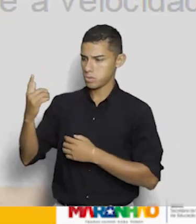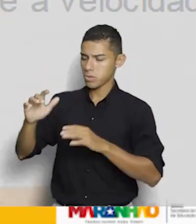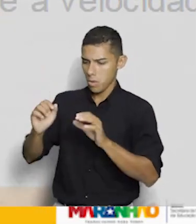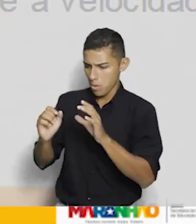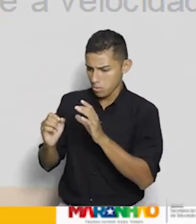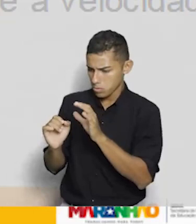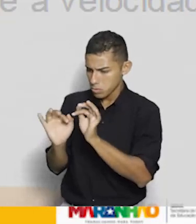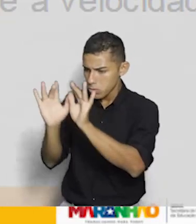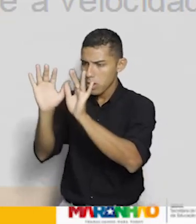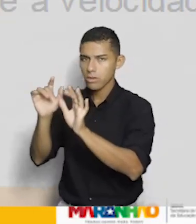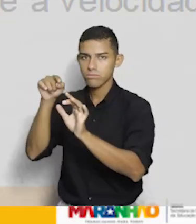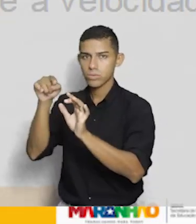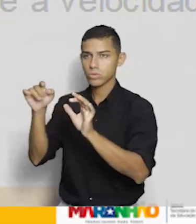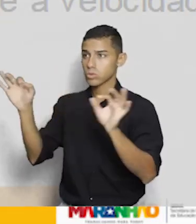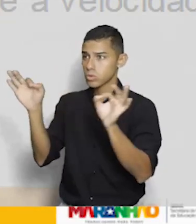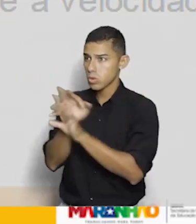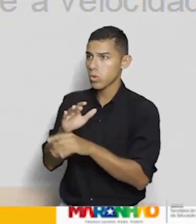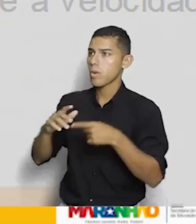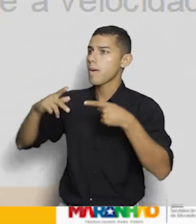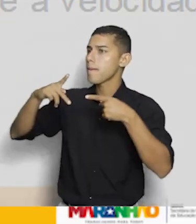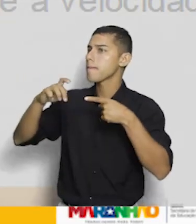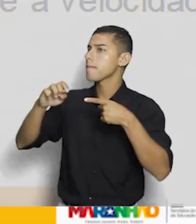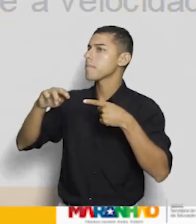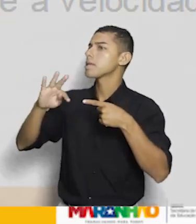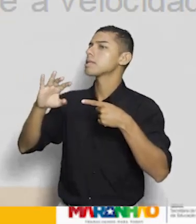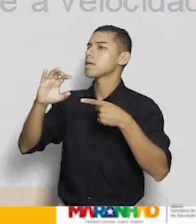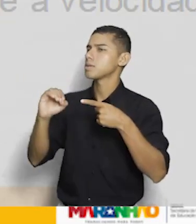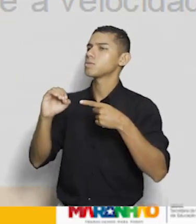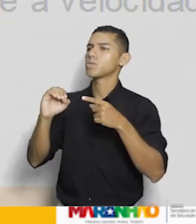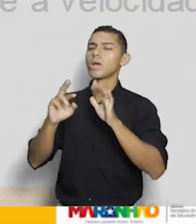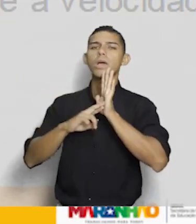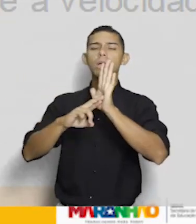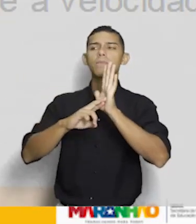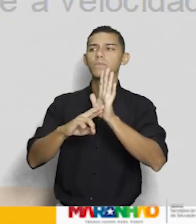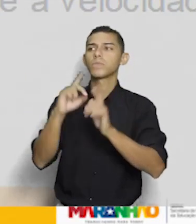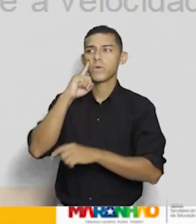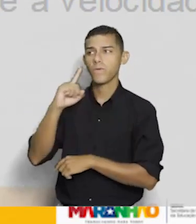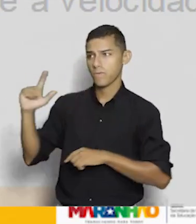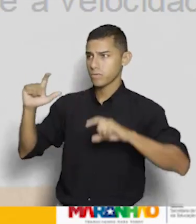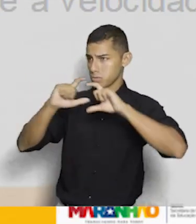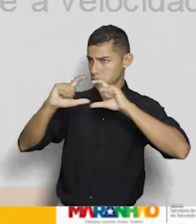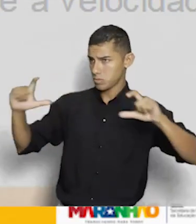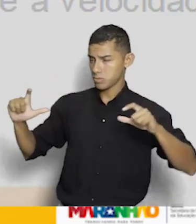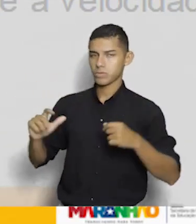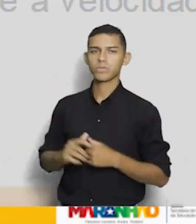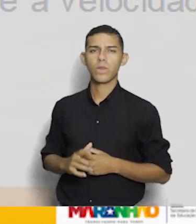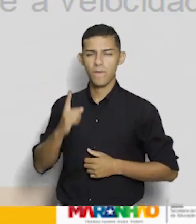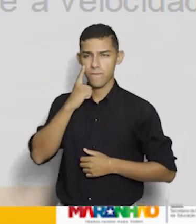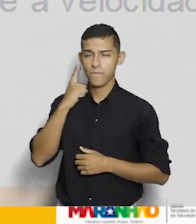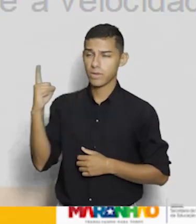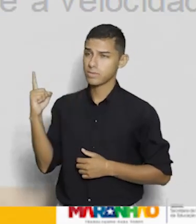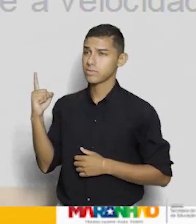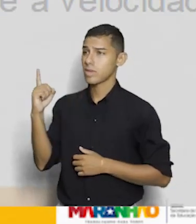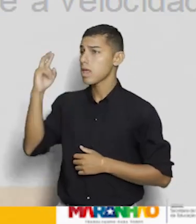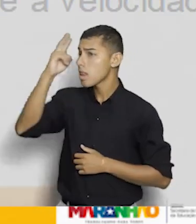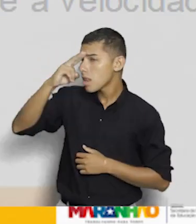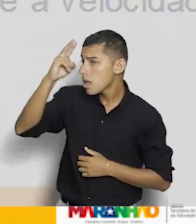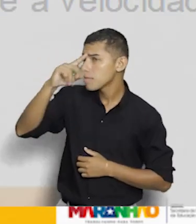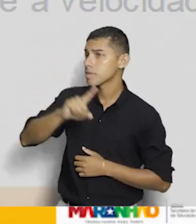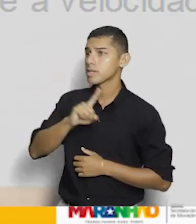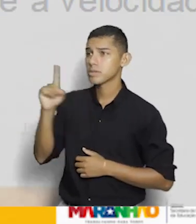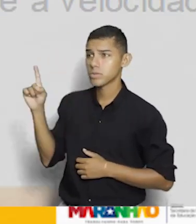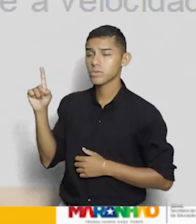pentano é representada qualitativamente pela seguinte equação Lembrando que a equação